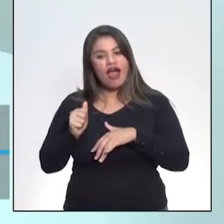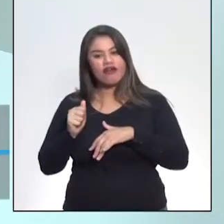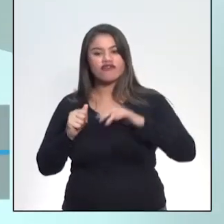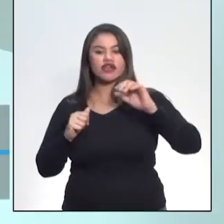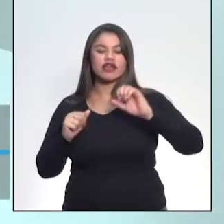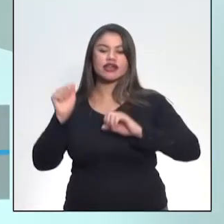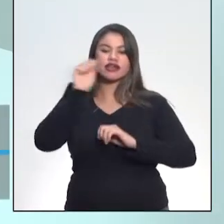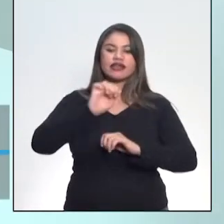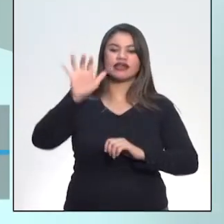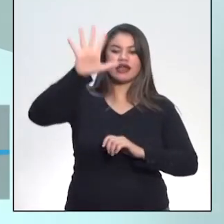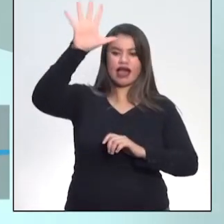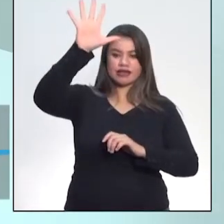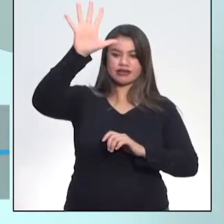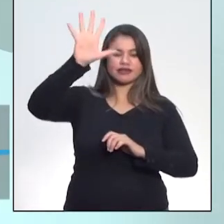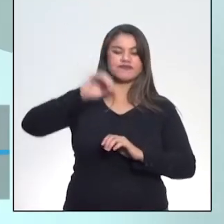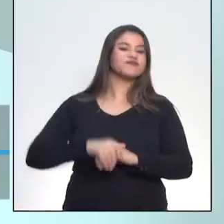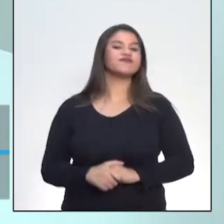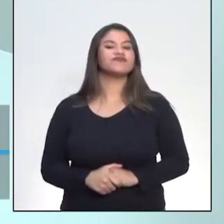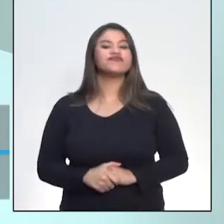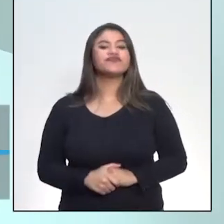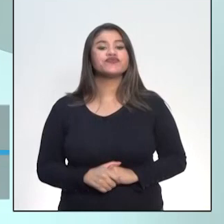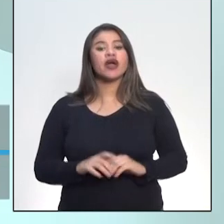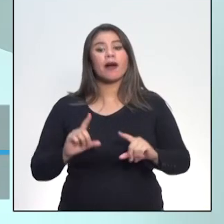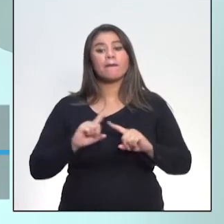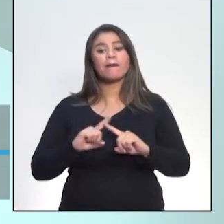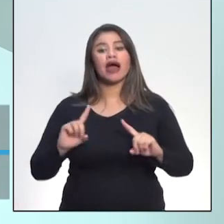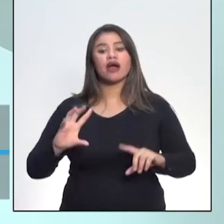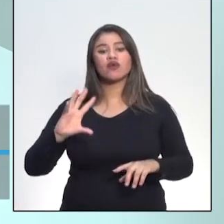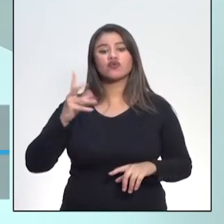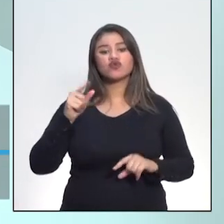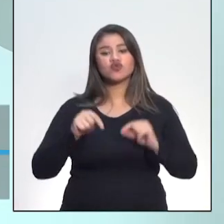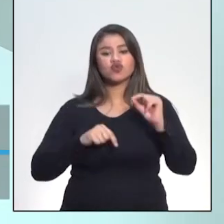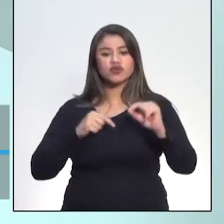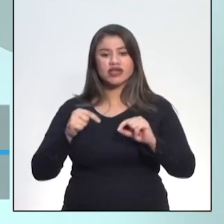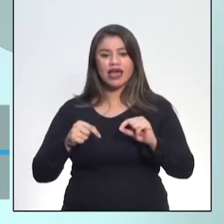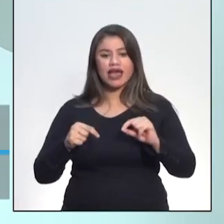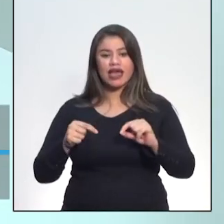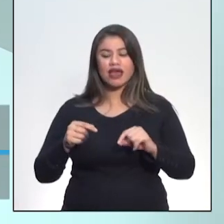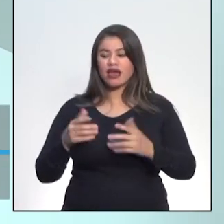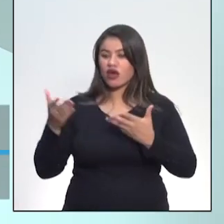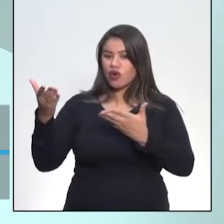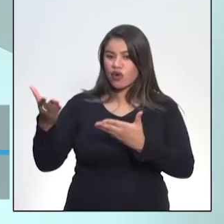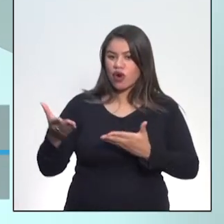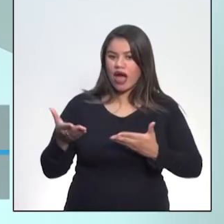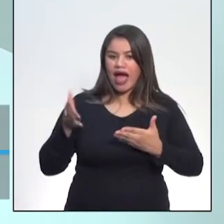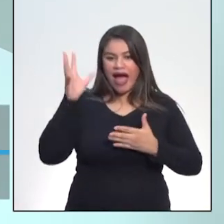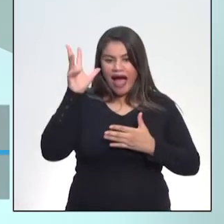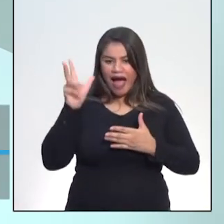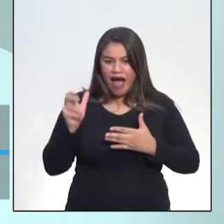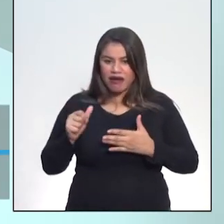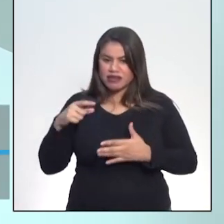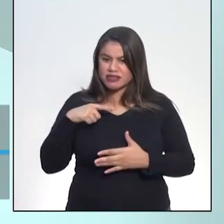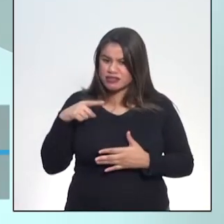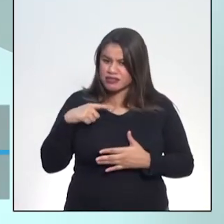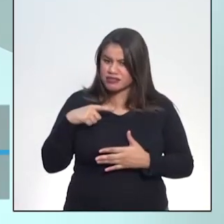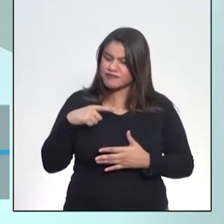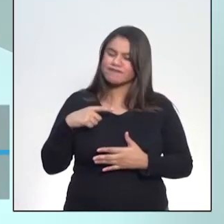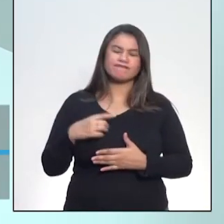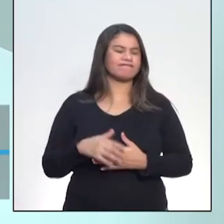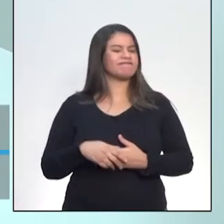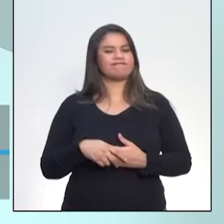entre eles. Mas adivinha, ninguém da África foi convidado para essa reunião.